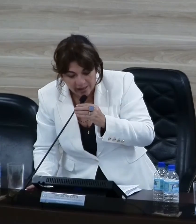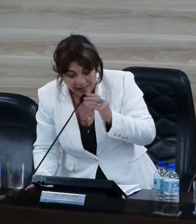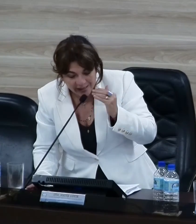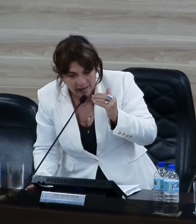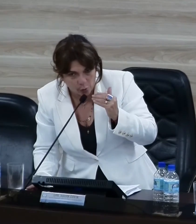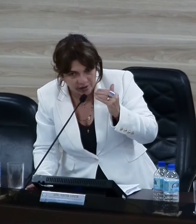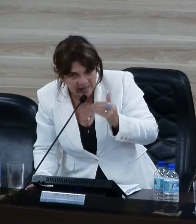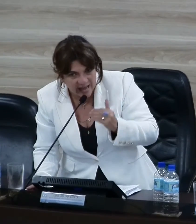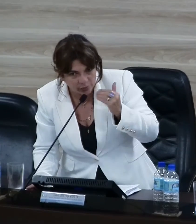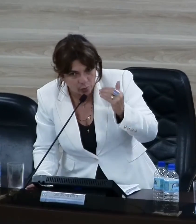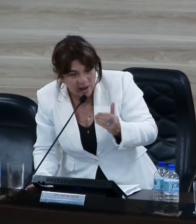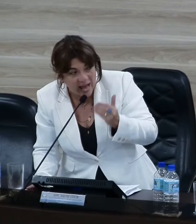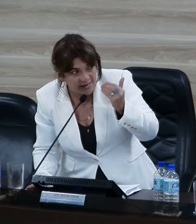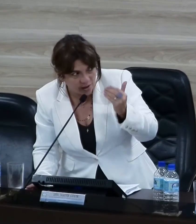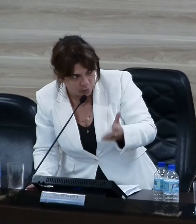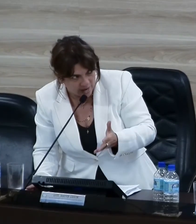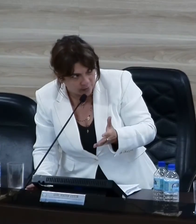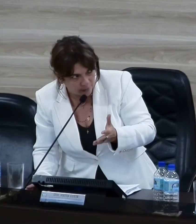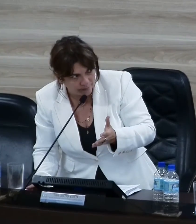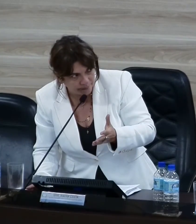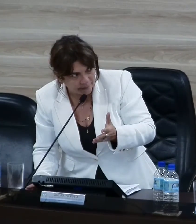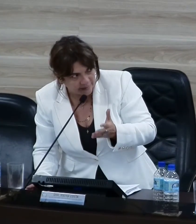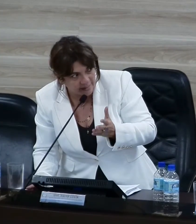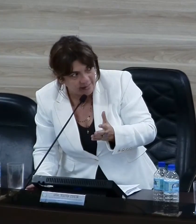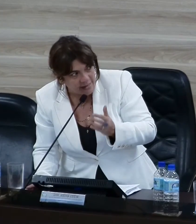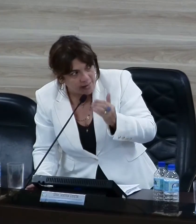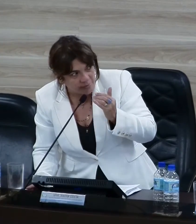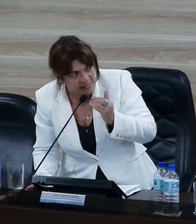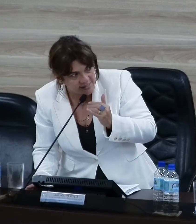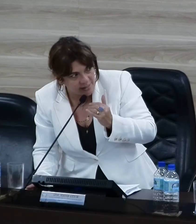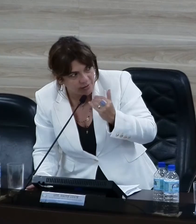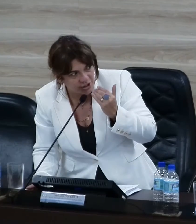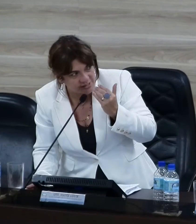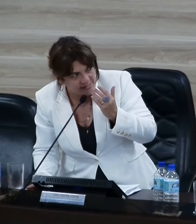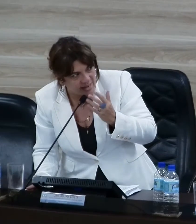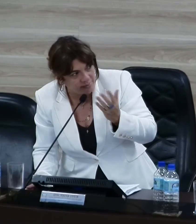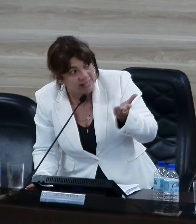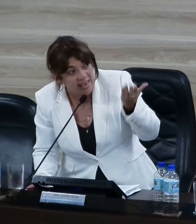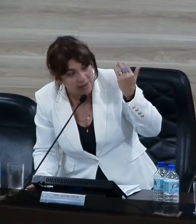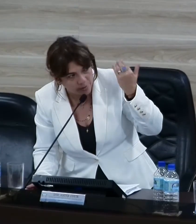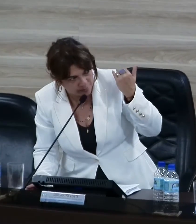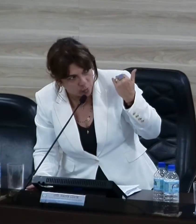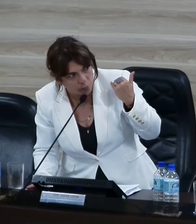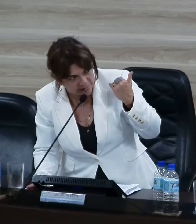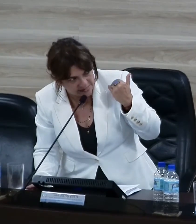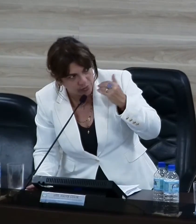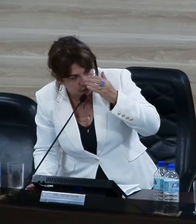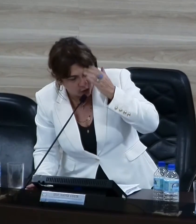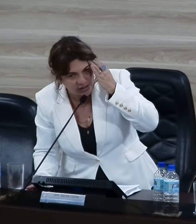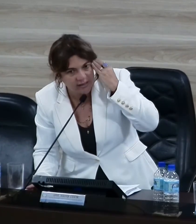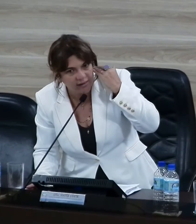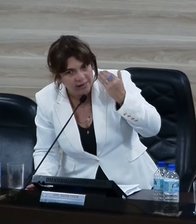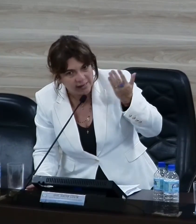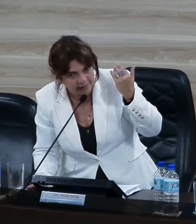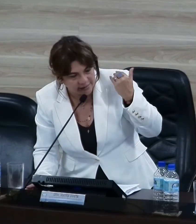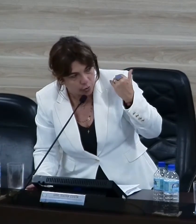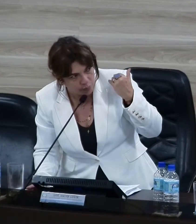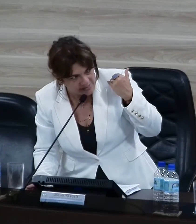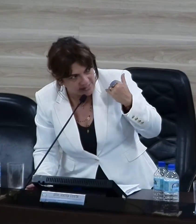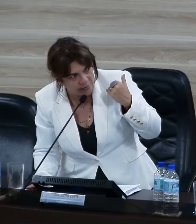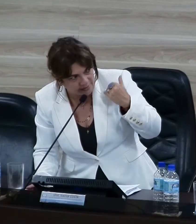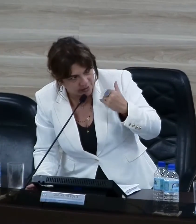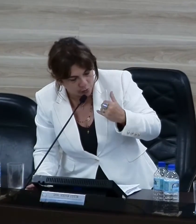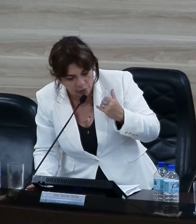tendo, que é cuidado com a área rural, né? Porque senão a gente sabe que era uma preocupação nossa, né,